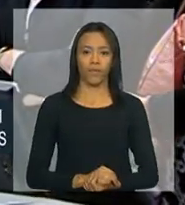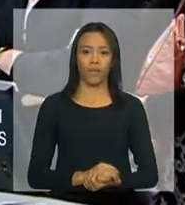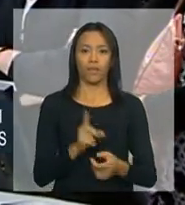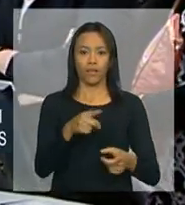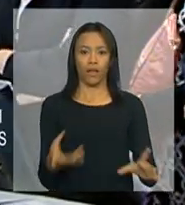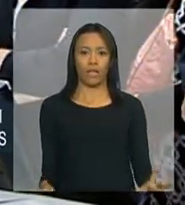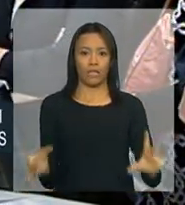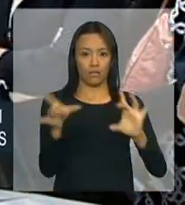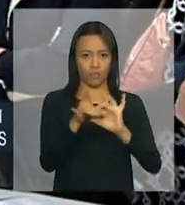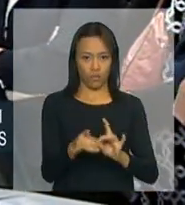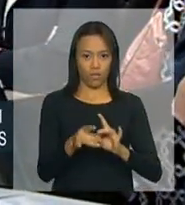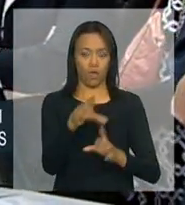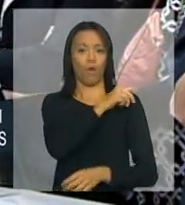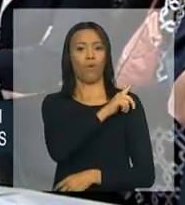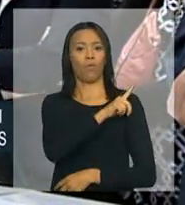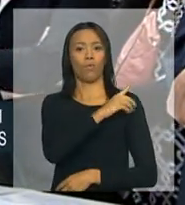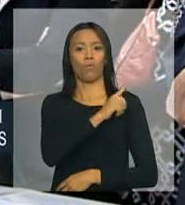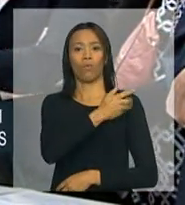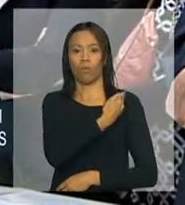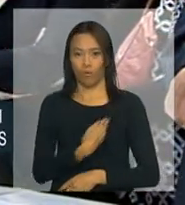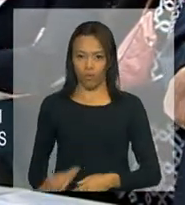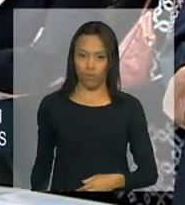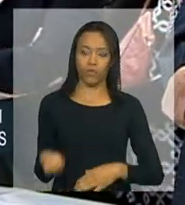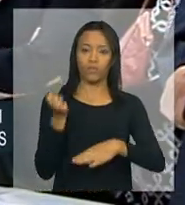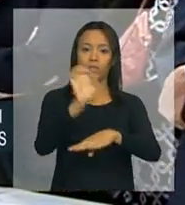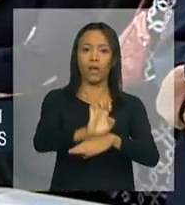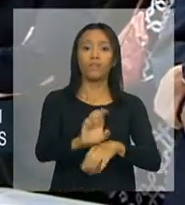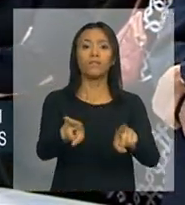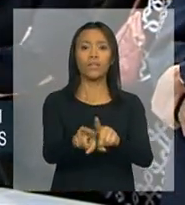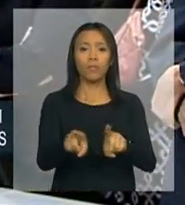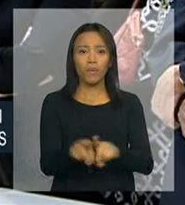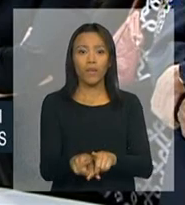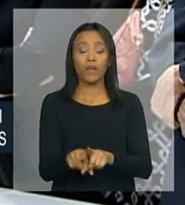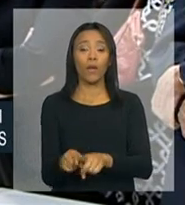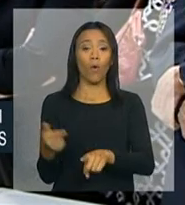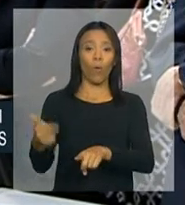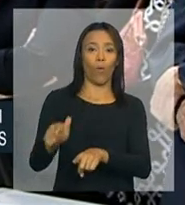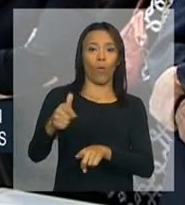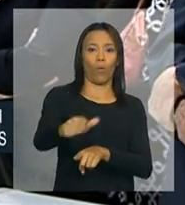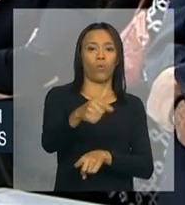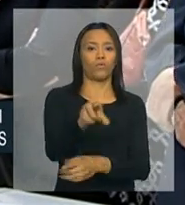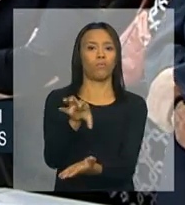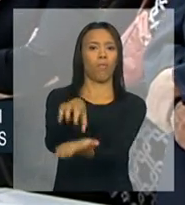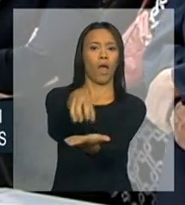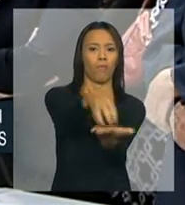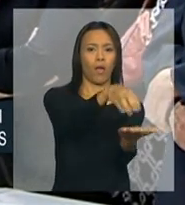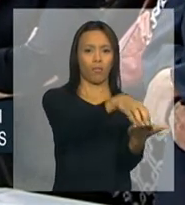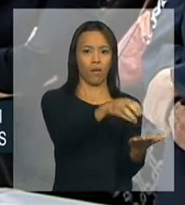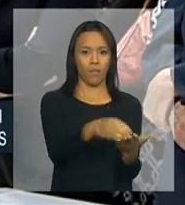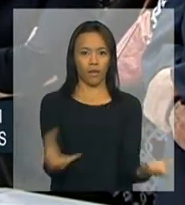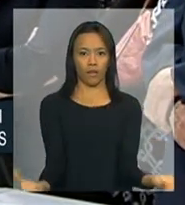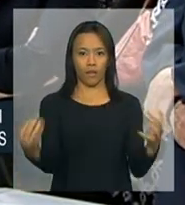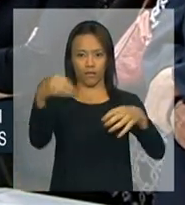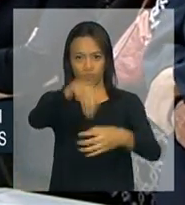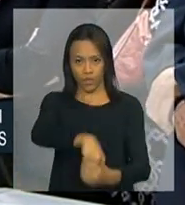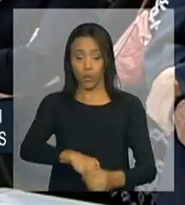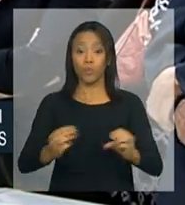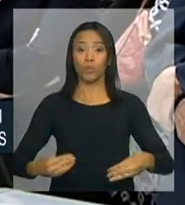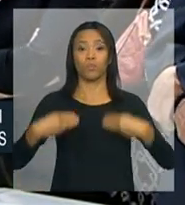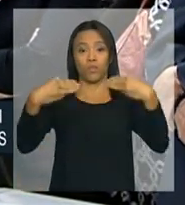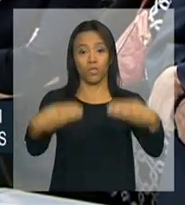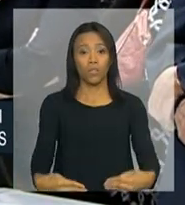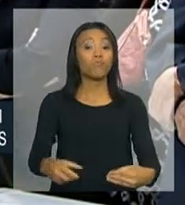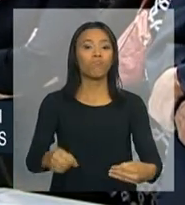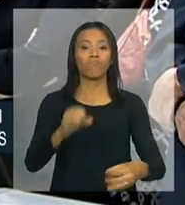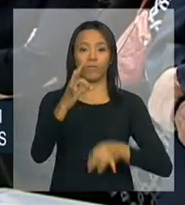governo estadual, como também os órgãos que compõem o Ministério da Justiça. Uma